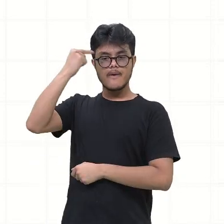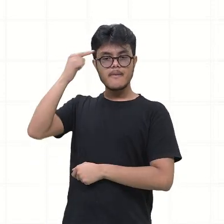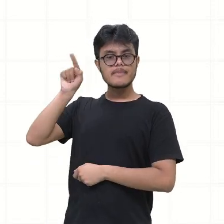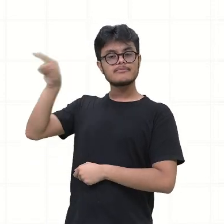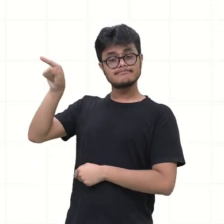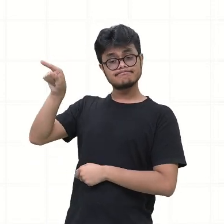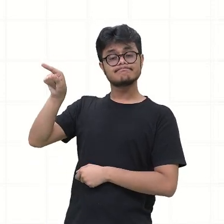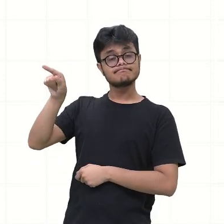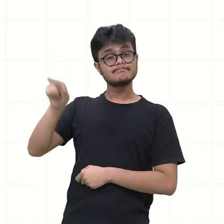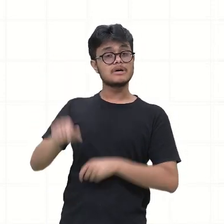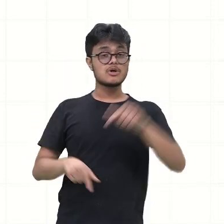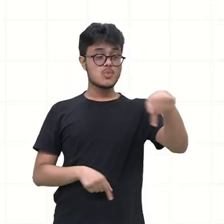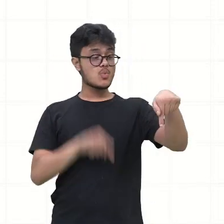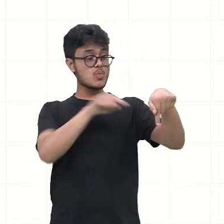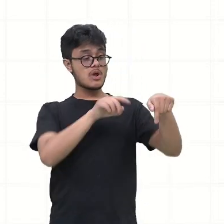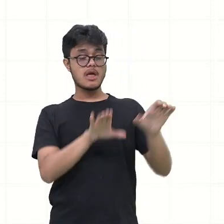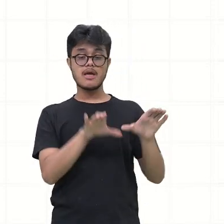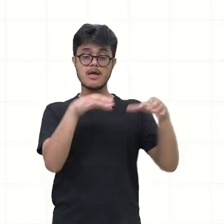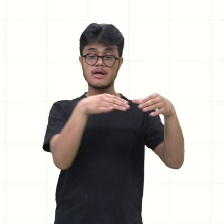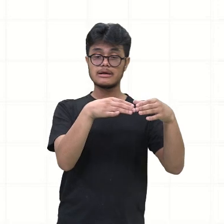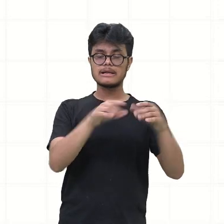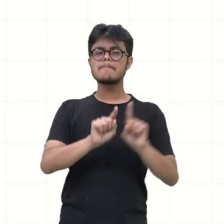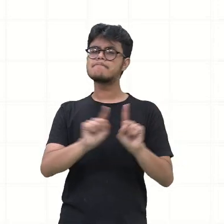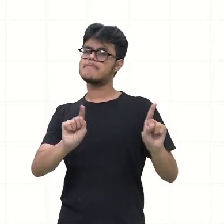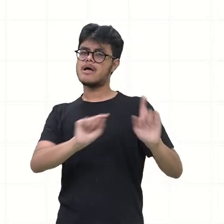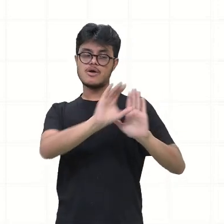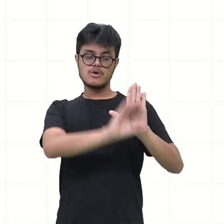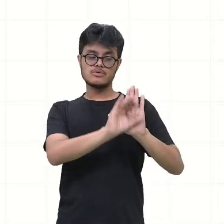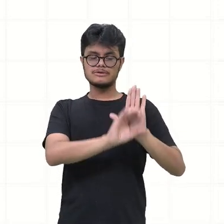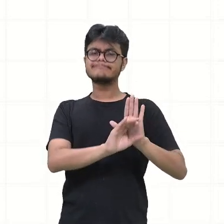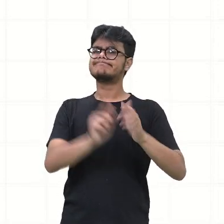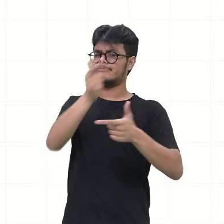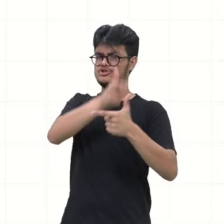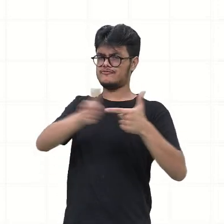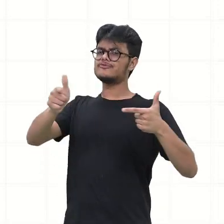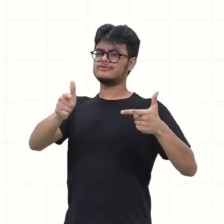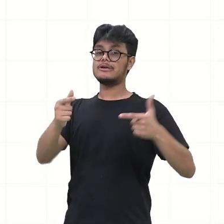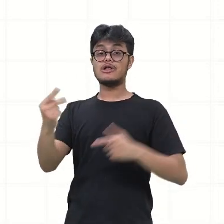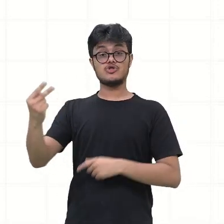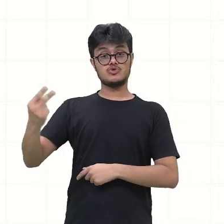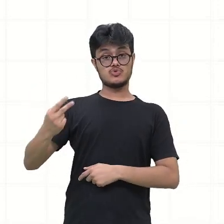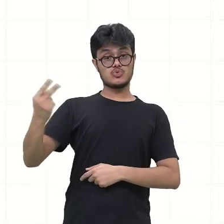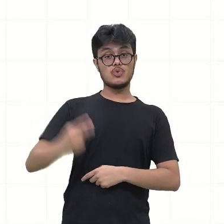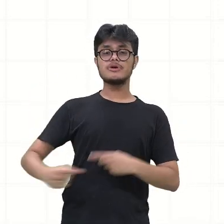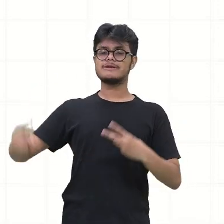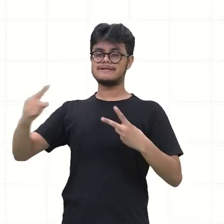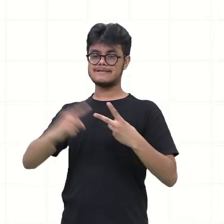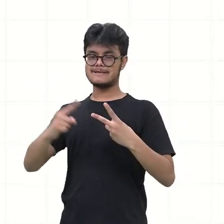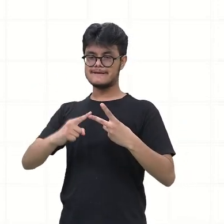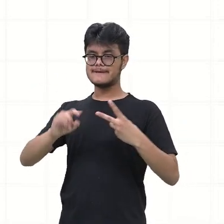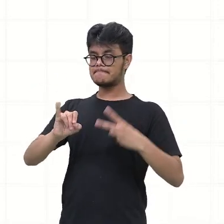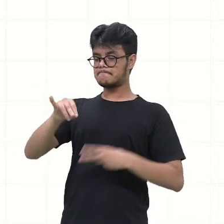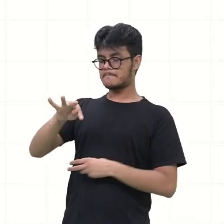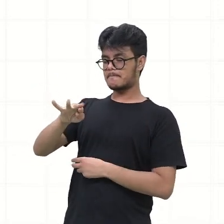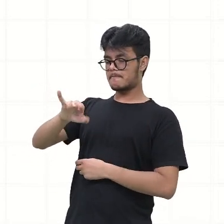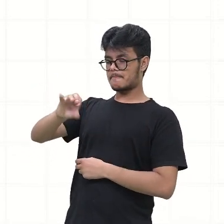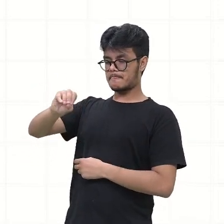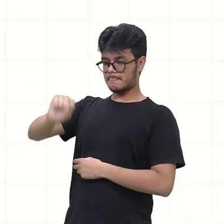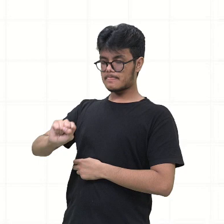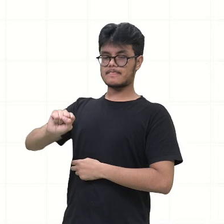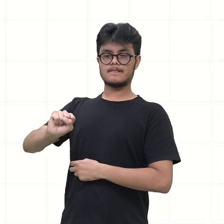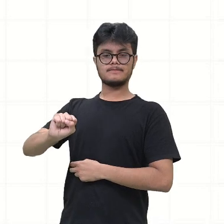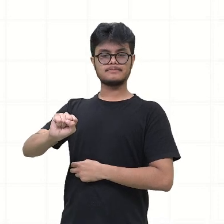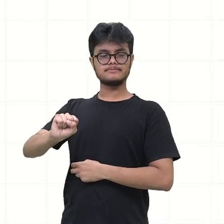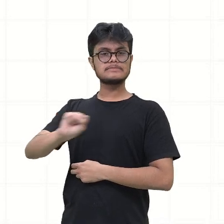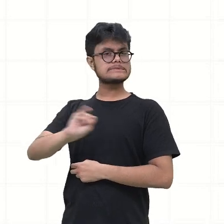números racionais. O conceito dele é a divisão de dois números inteiros. Então toda vez que eu consigo escrever um número